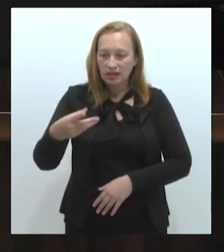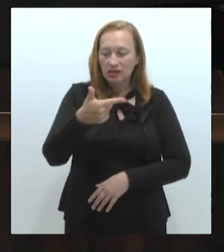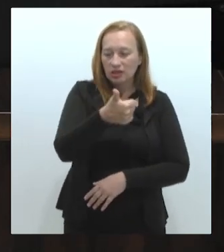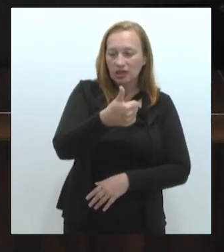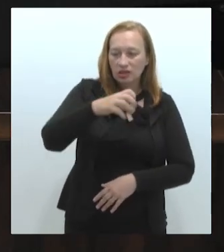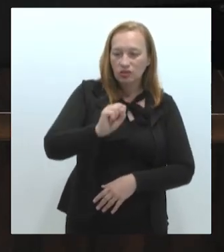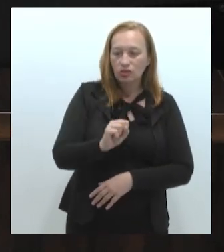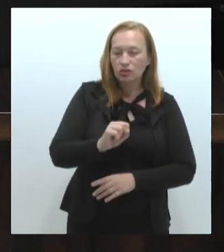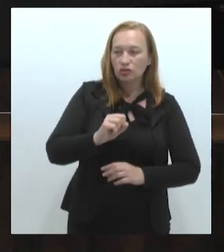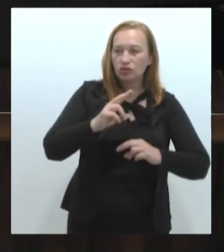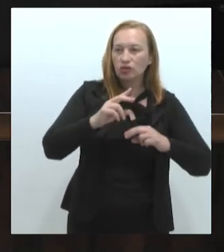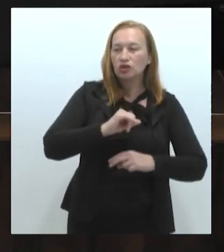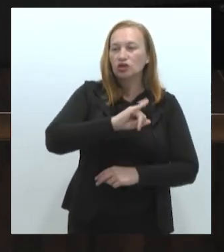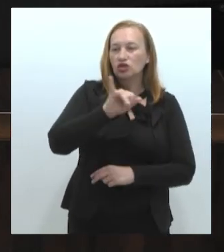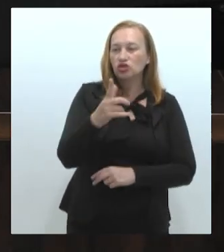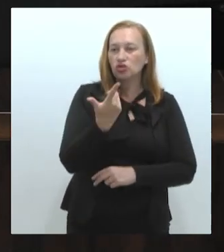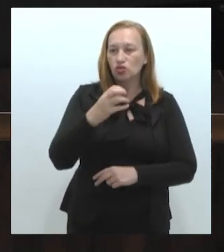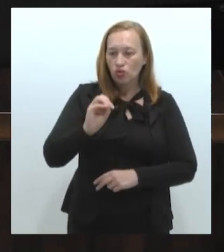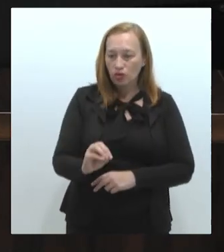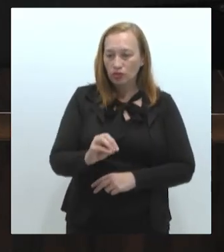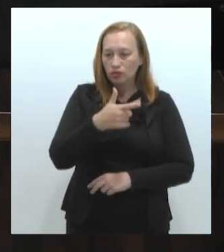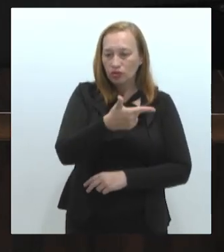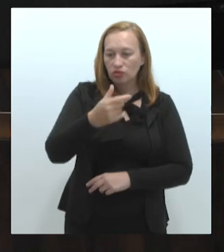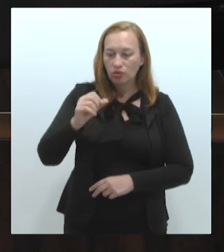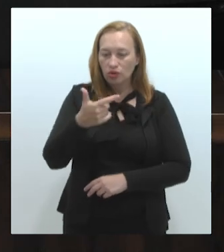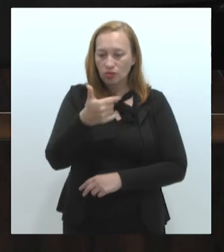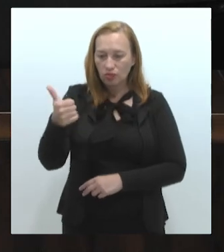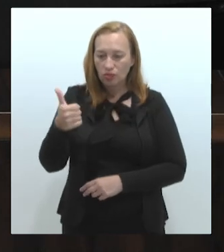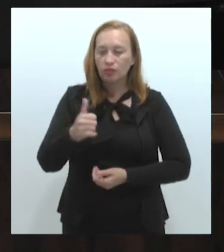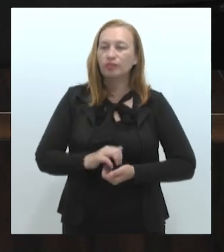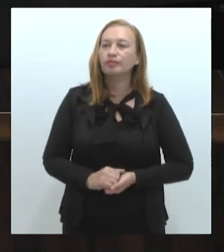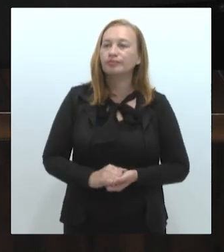18 de julho de 2001, que dispõe sobre